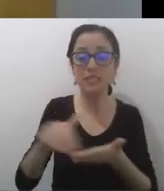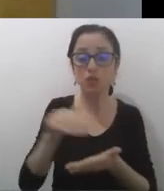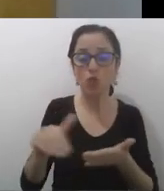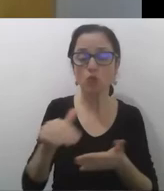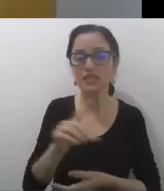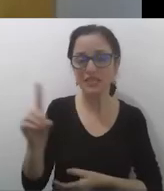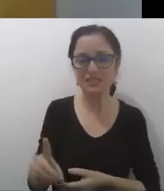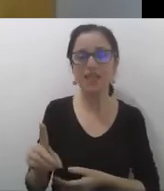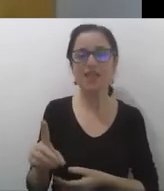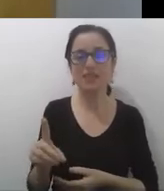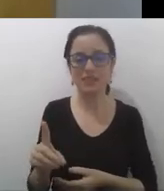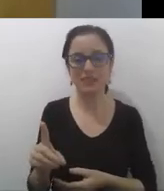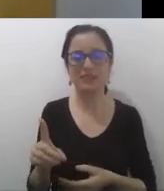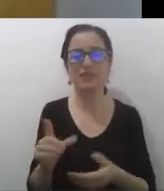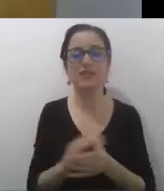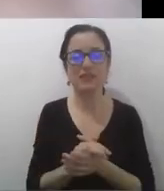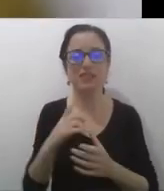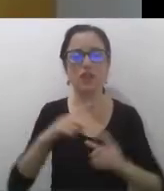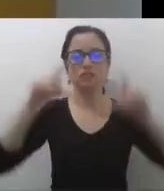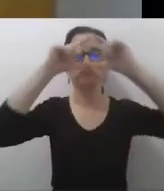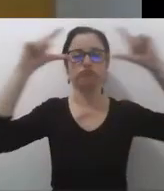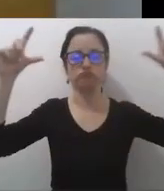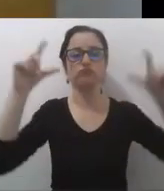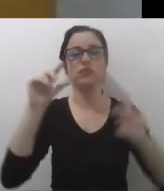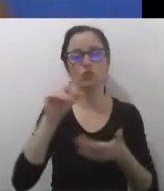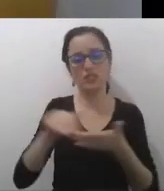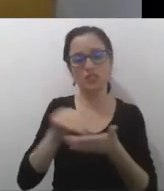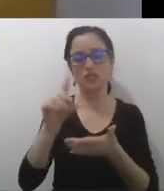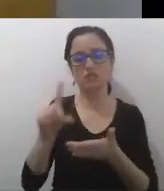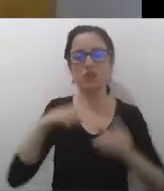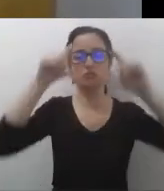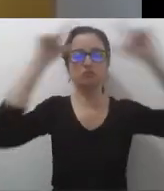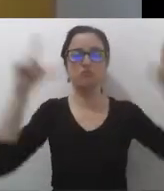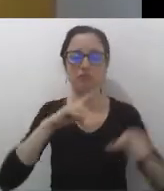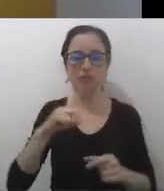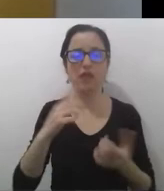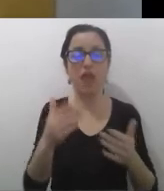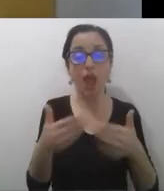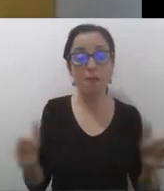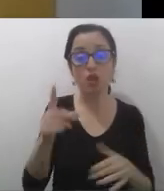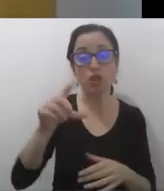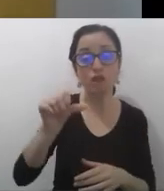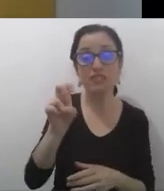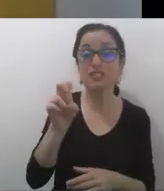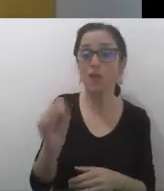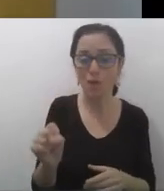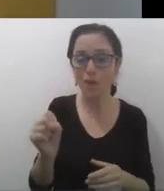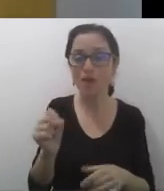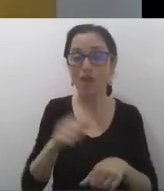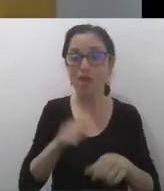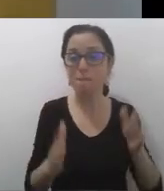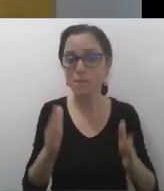que o primeiro escritório de design que bota uma plaquinha na porta de escritório de design abre